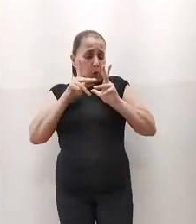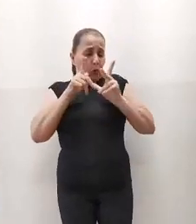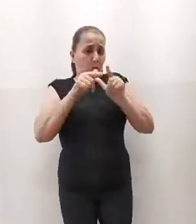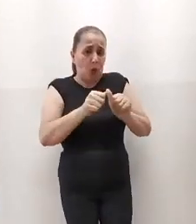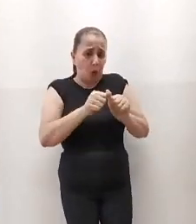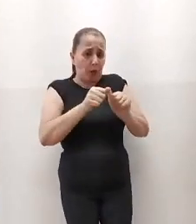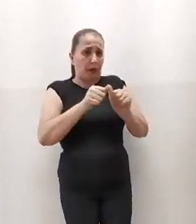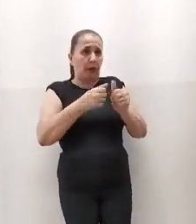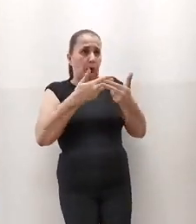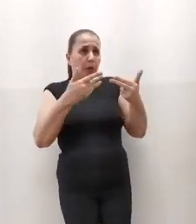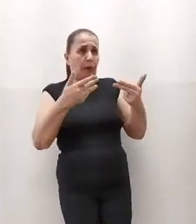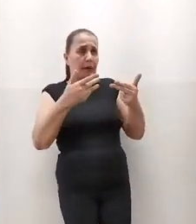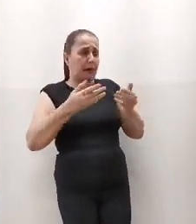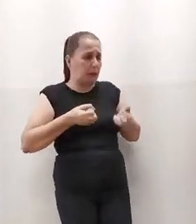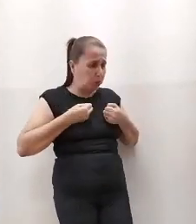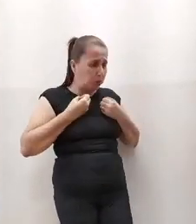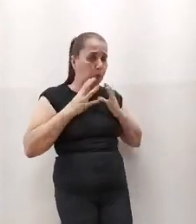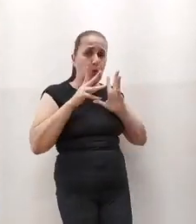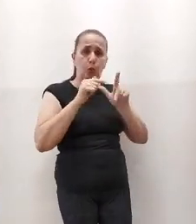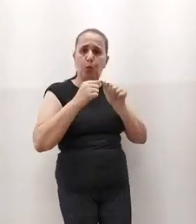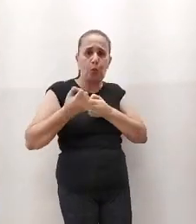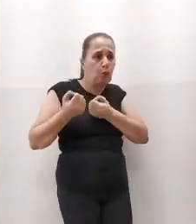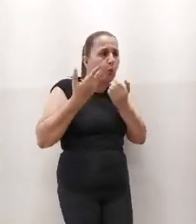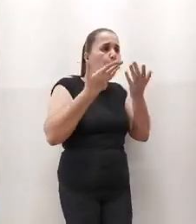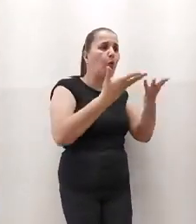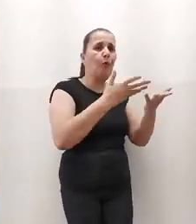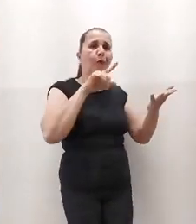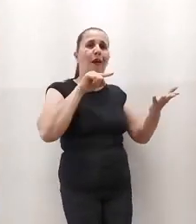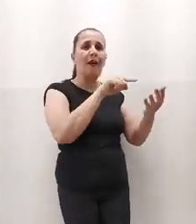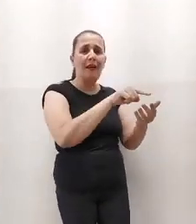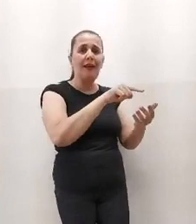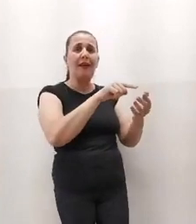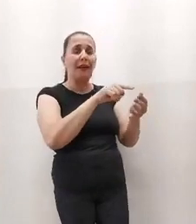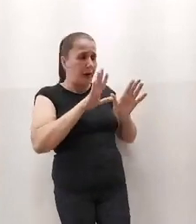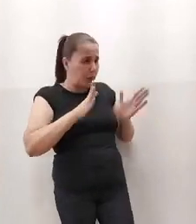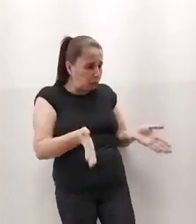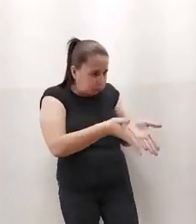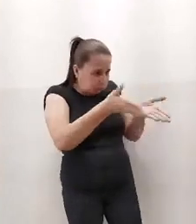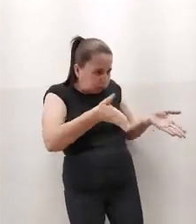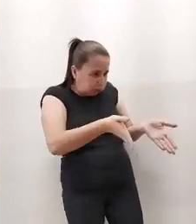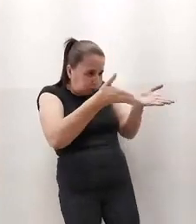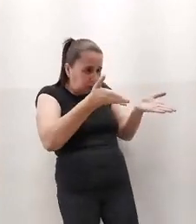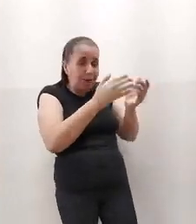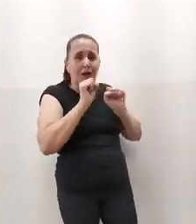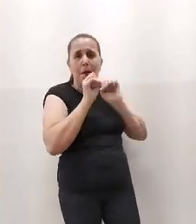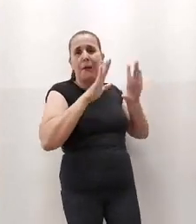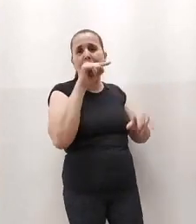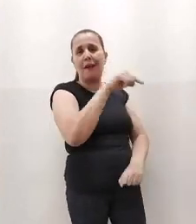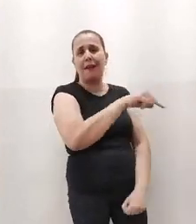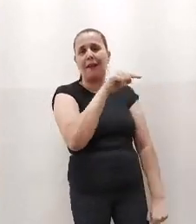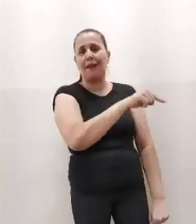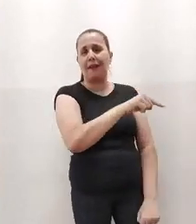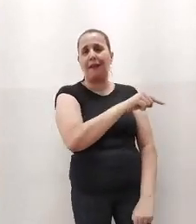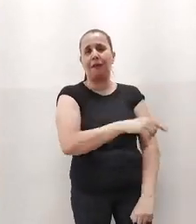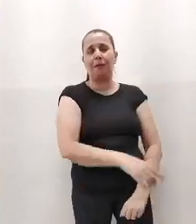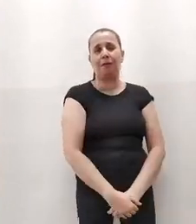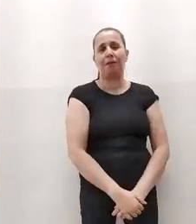todas as minhas finanças, todo o meu investimento, meu tempo nessa construção, abençoa isso,